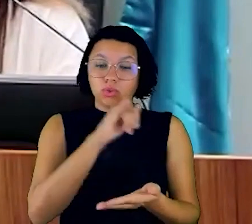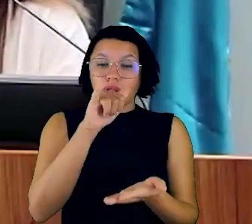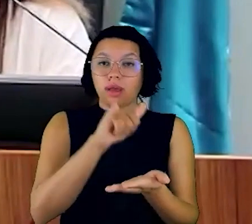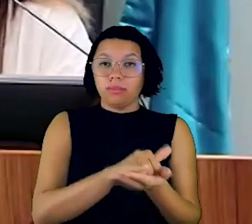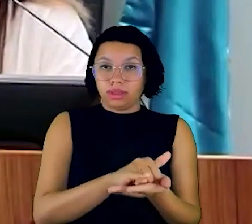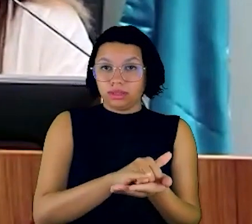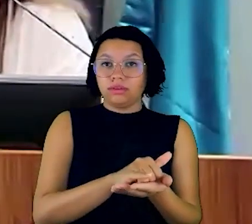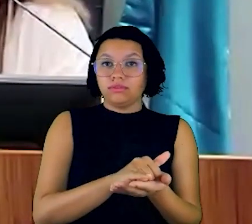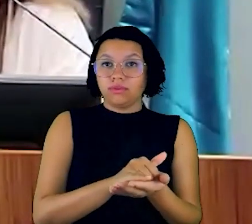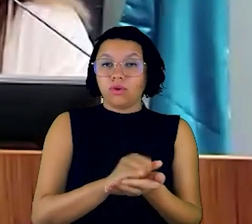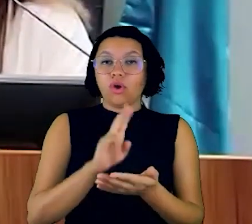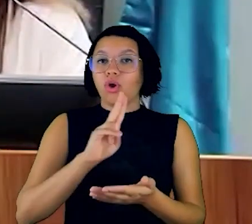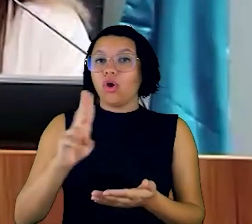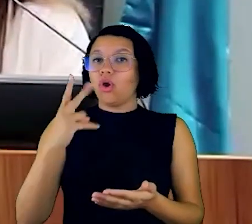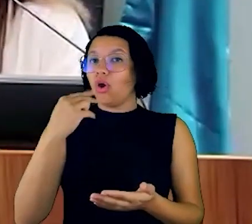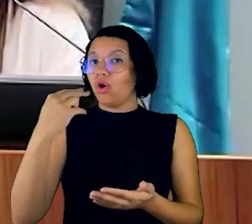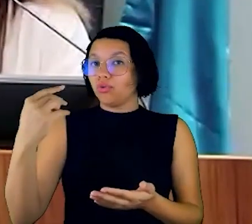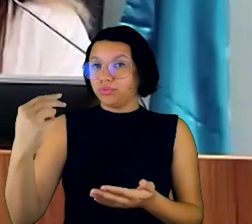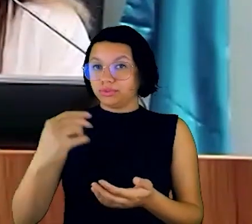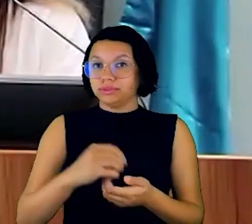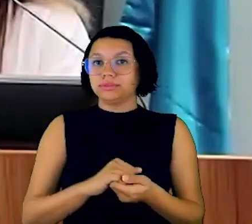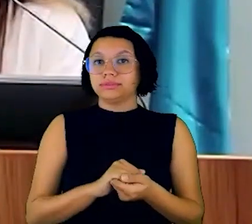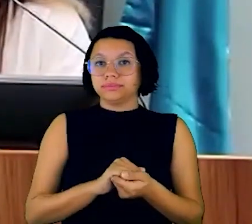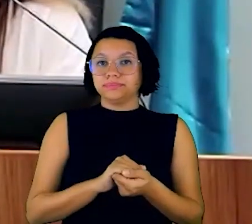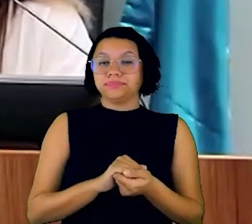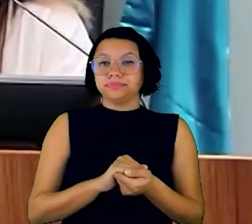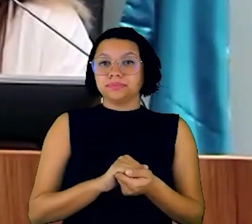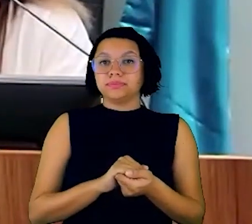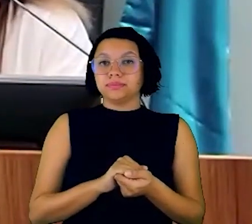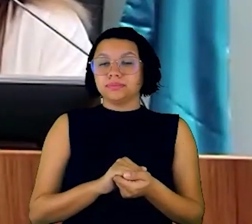Blink, Blockchain, Law, Innovation and Knowledge,